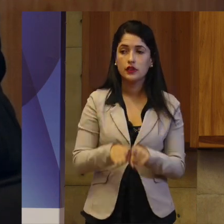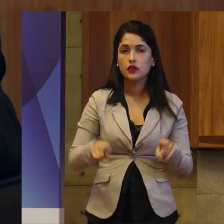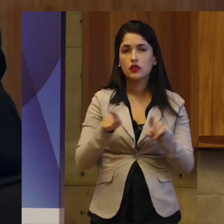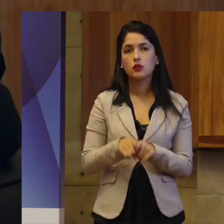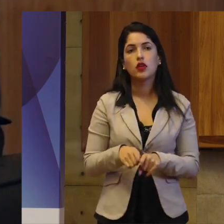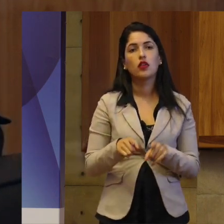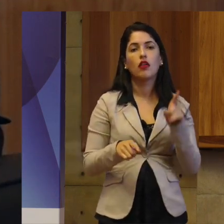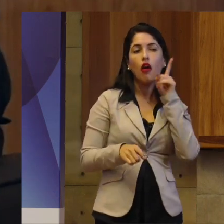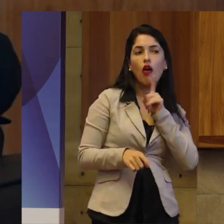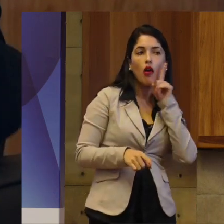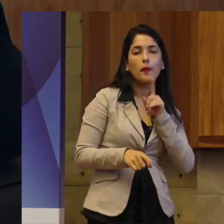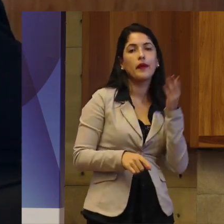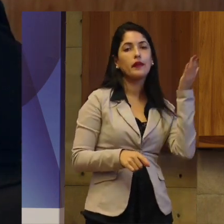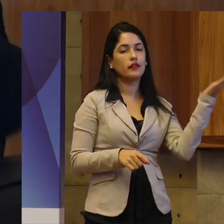americanos para